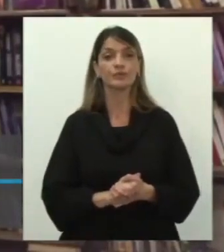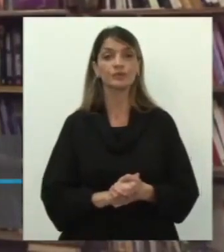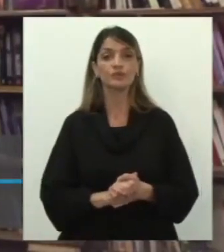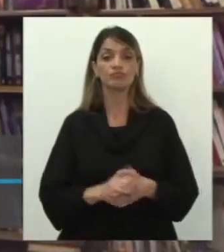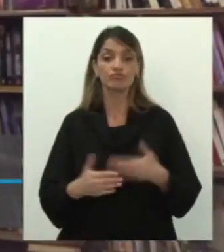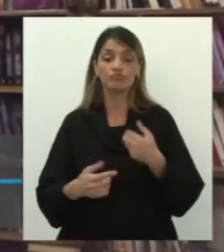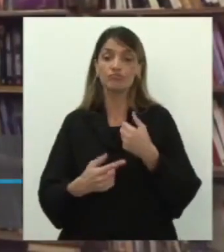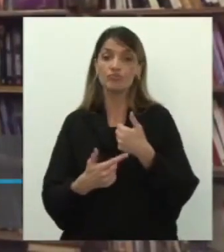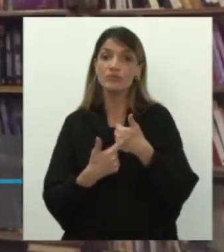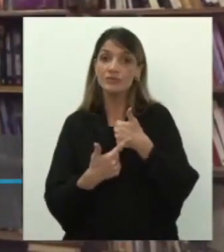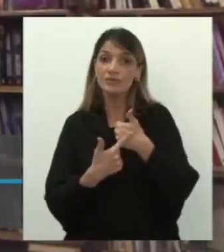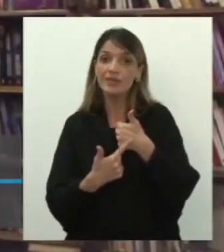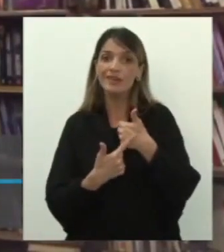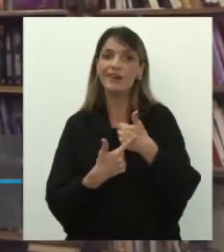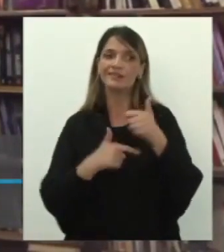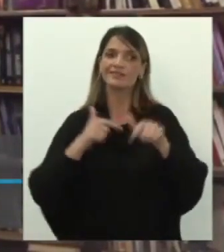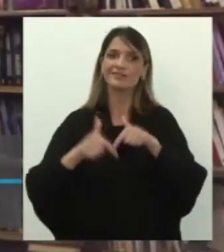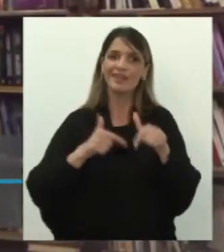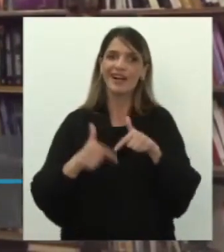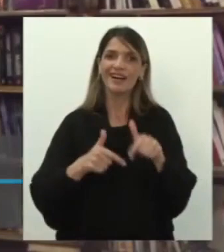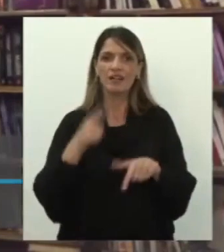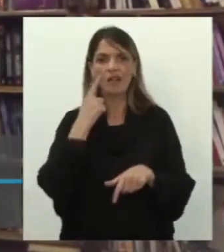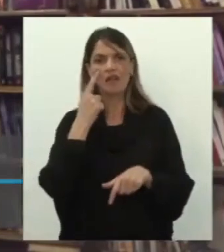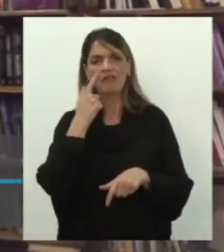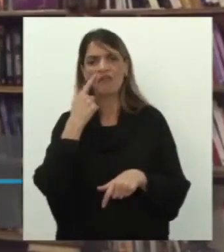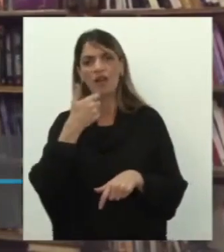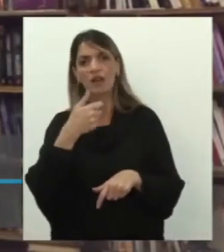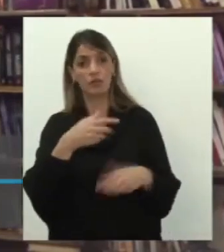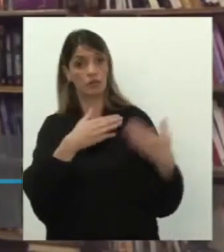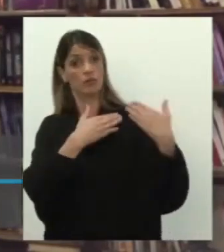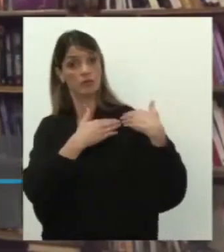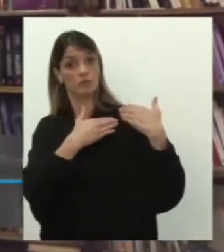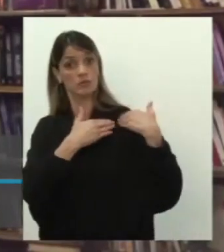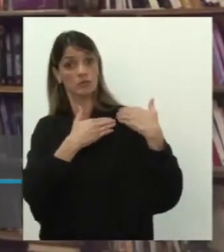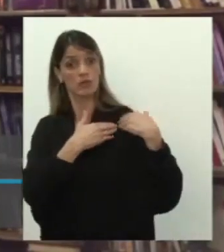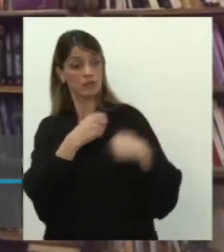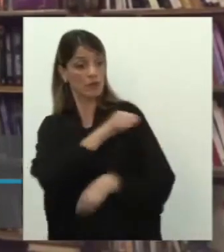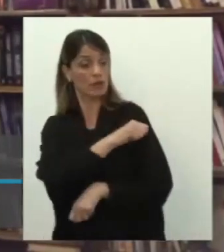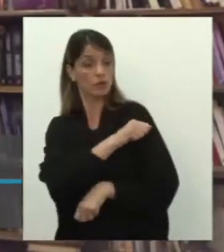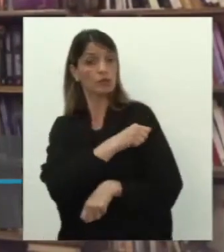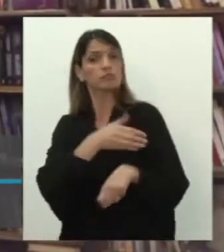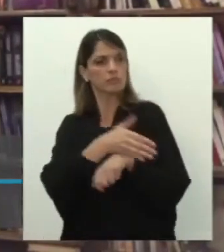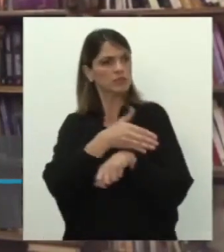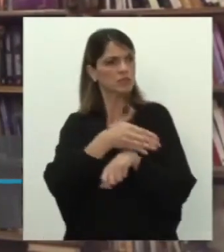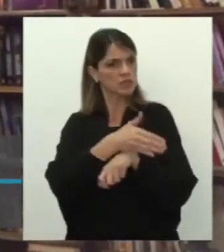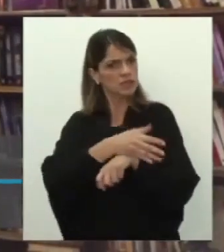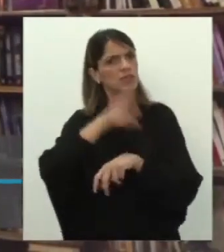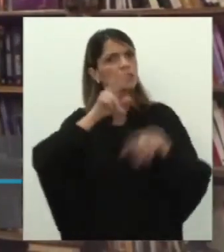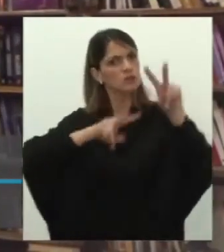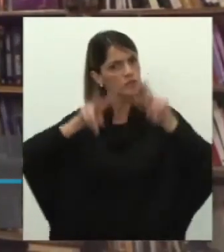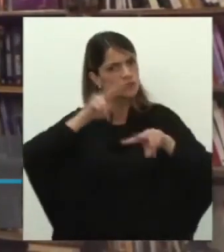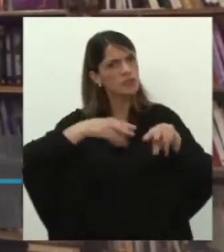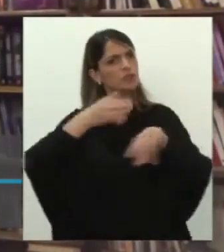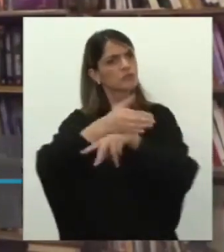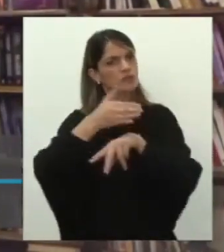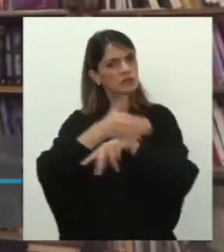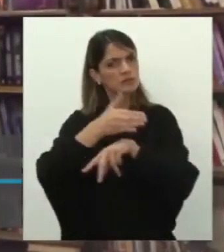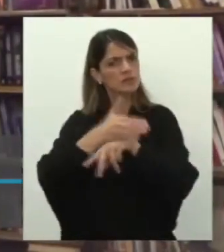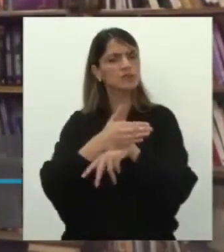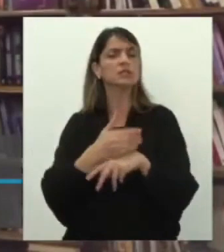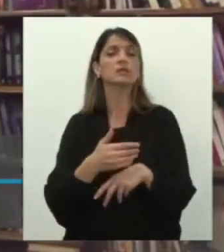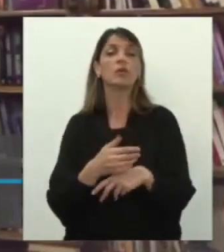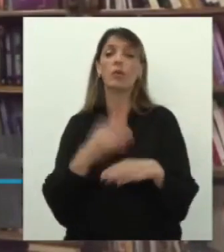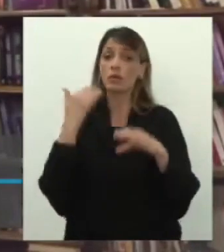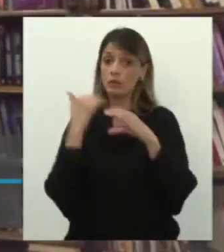engajamento e afins, e nós estamos vendo que os pais de fato, os responsáveis de fato, estão acessando o e-mail. Nós continuamos